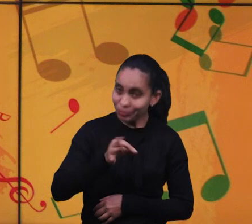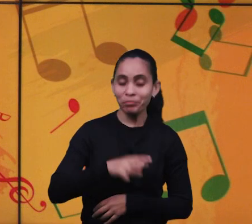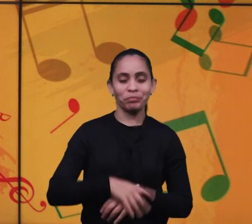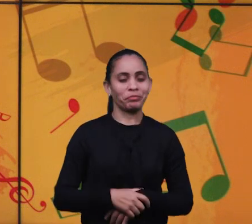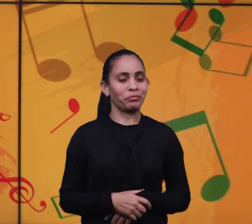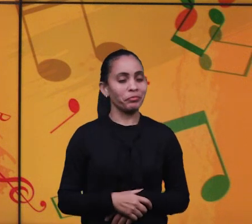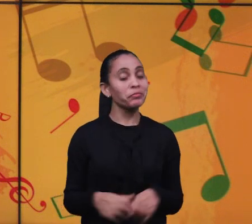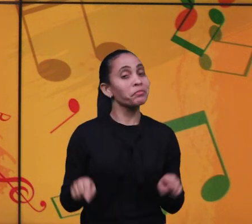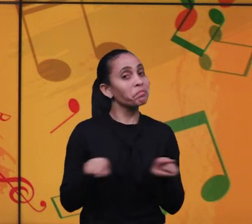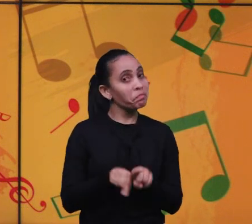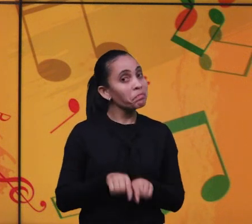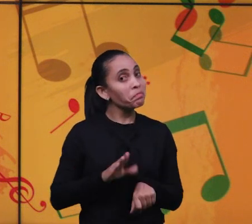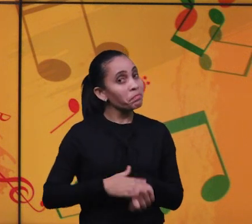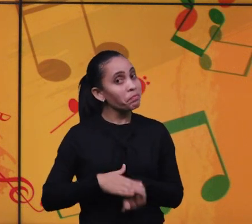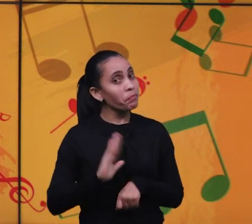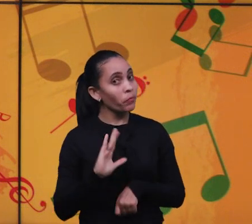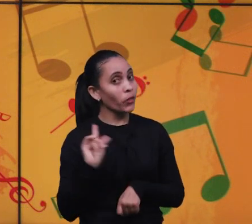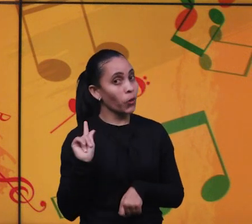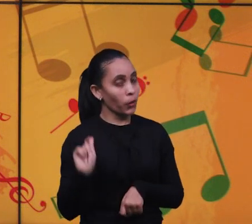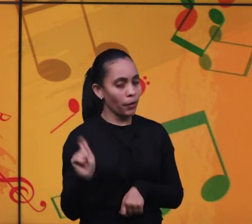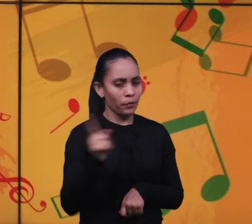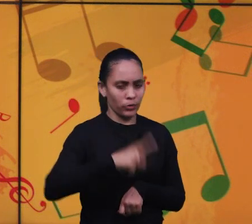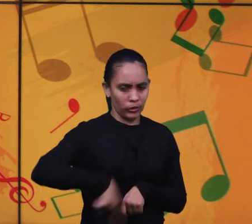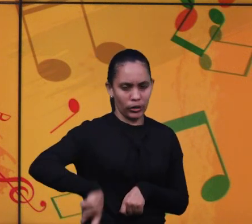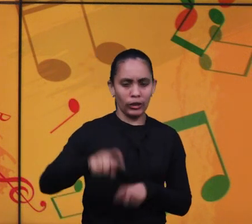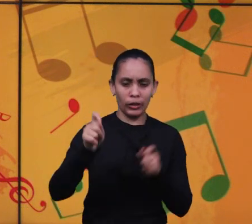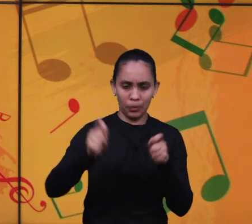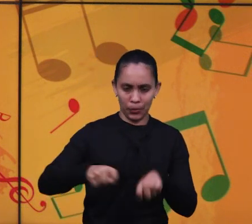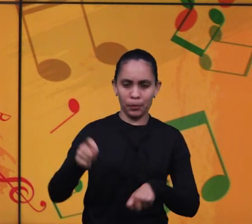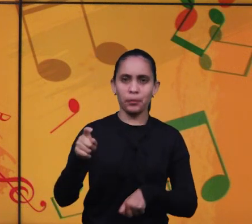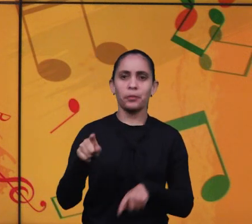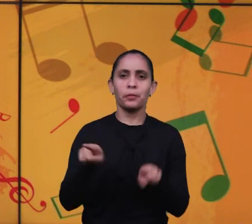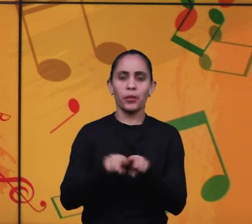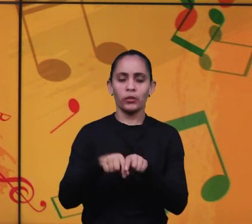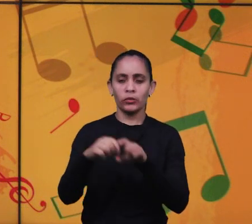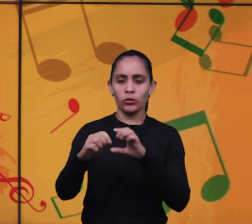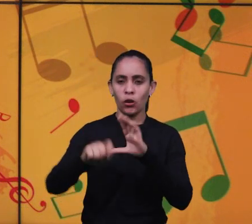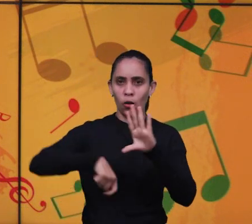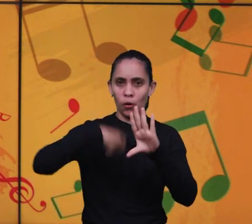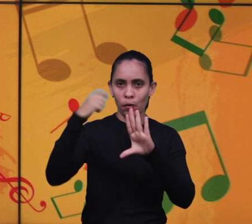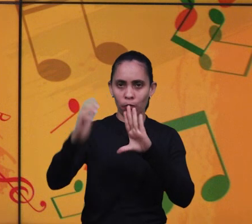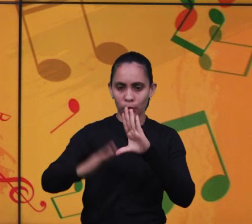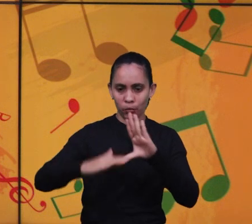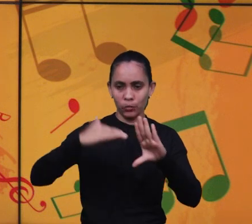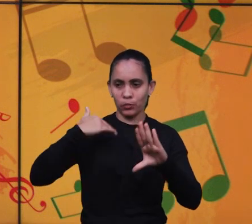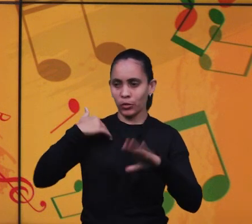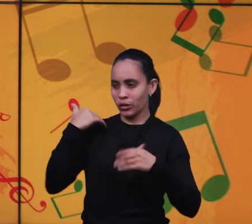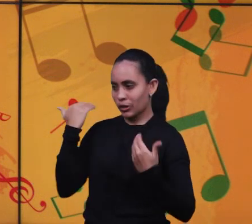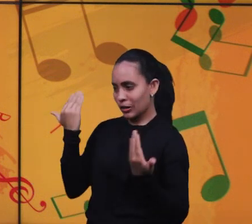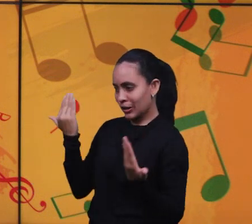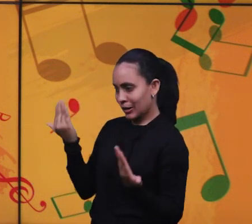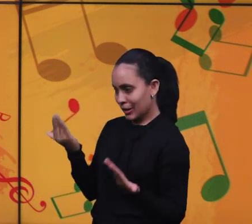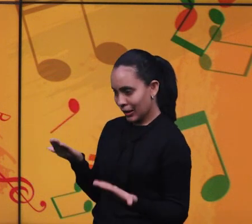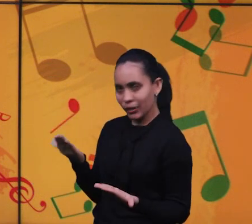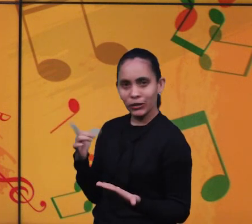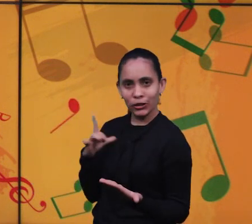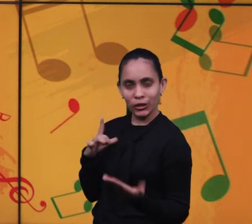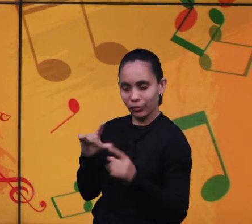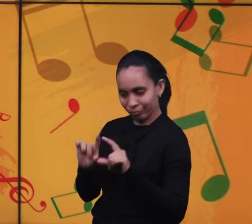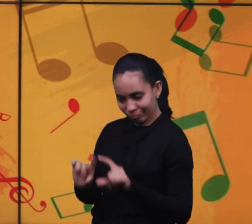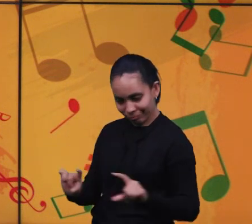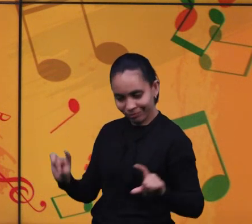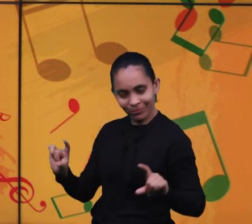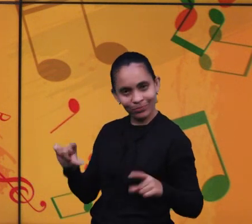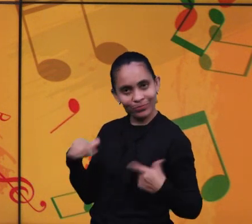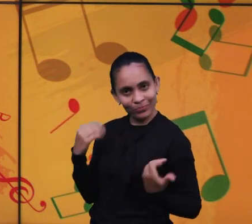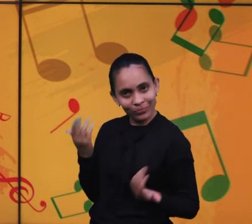não é mesmo? E tem mais. Vocês também podem enviar o seu vídeo para o site que está aparecendo